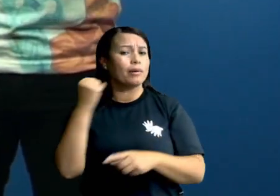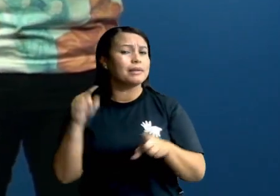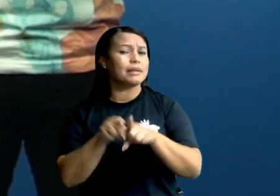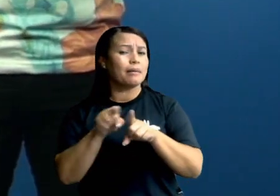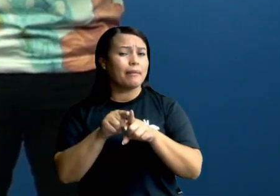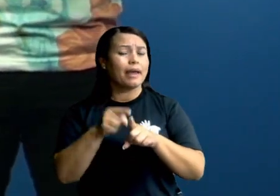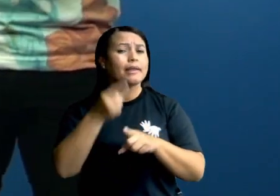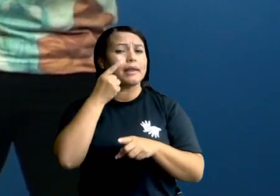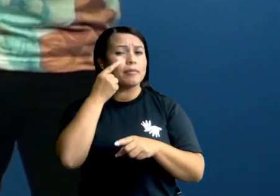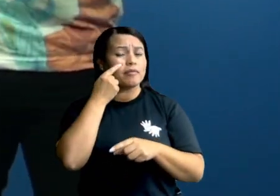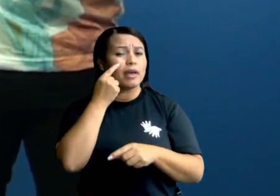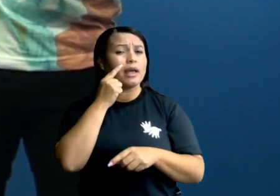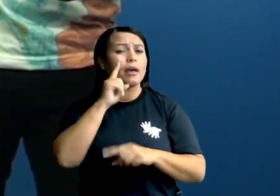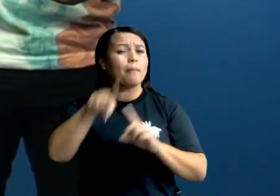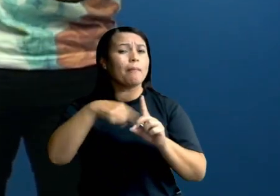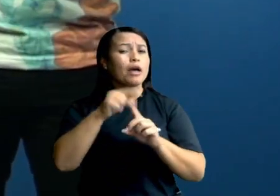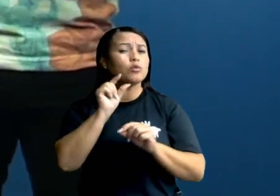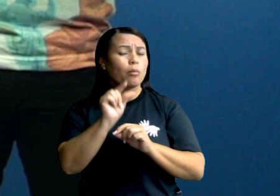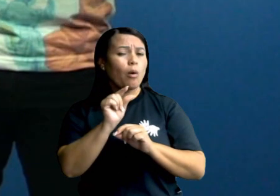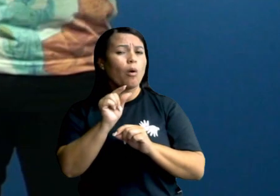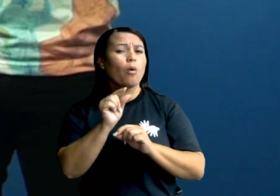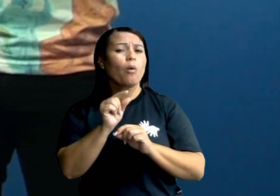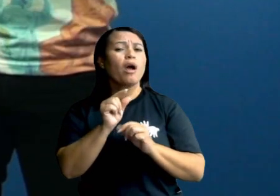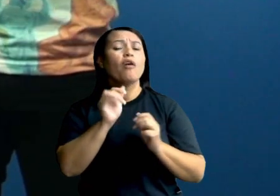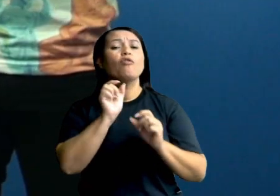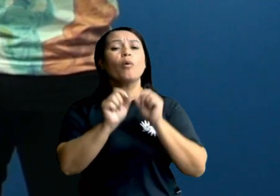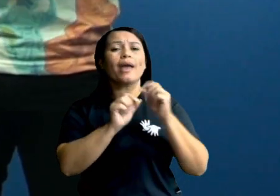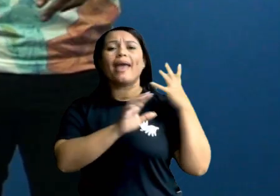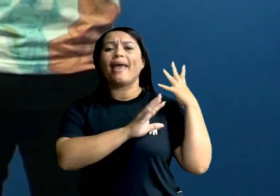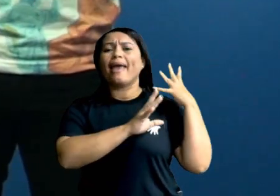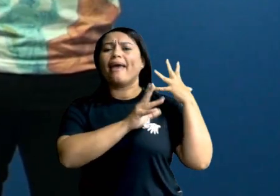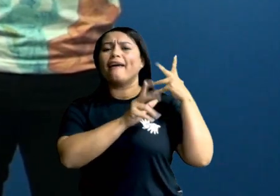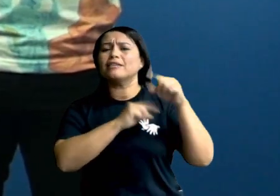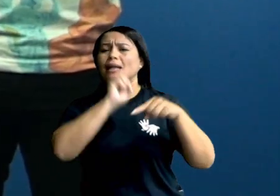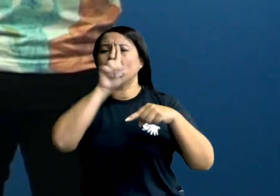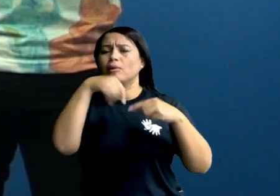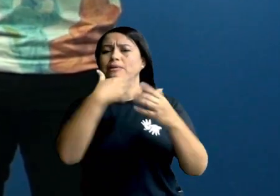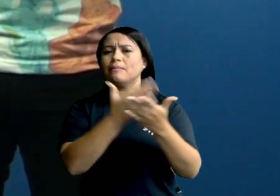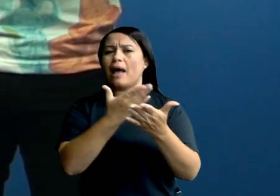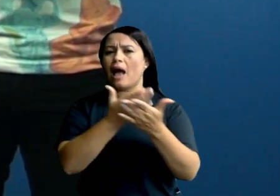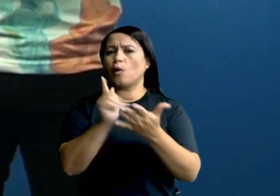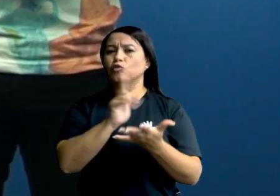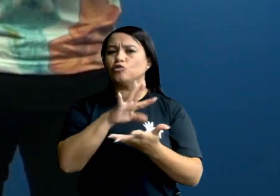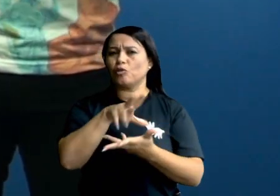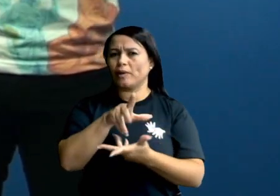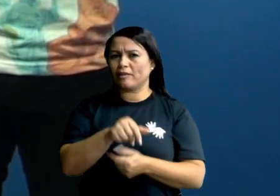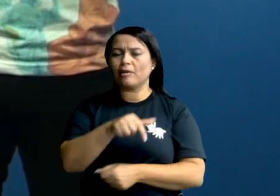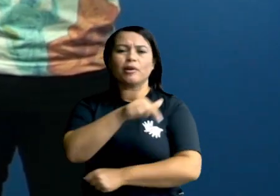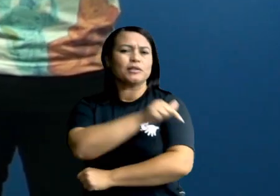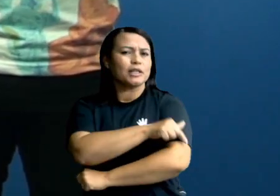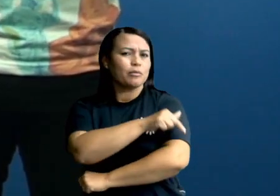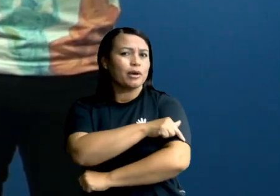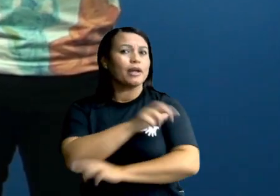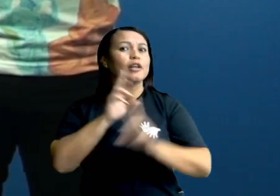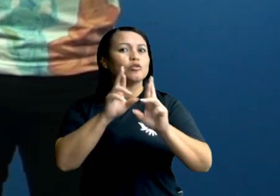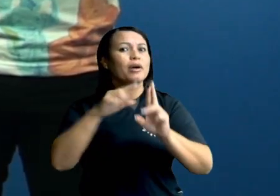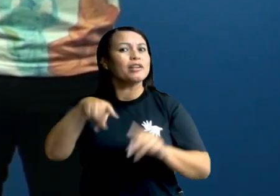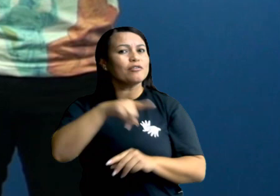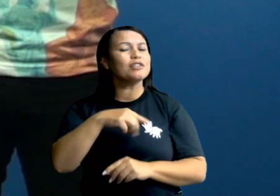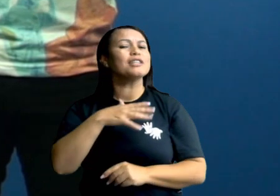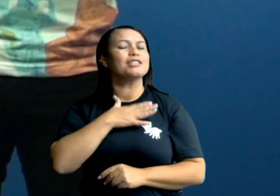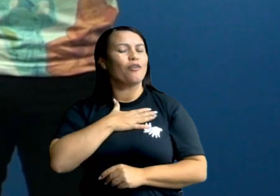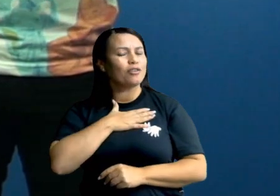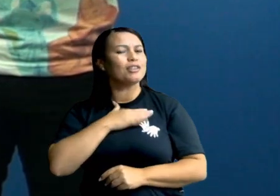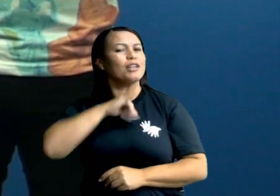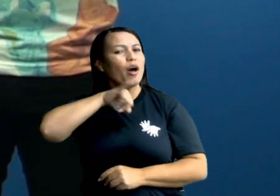se estender um pouco mais, então eu vou retomar essa partezinha aí na próxima aula de Geografia para o 7º ano. Espero que vocês tenham